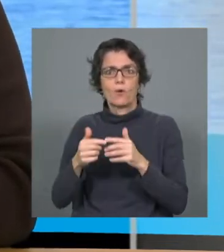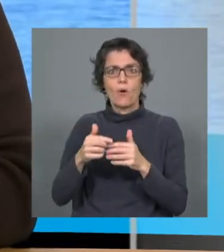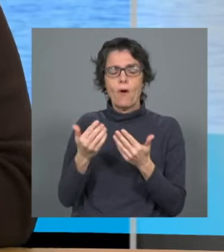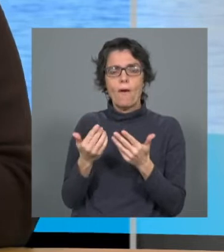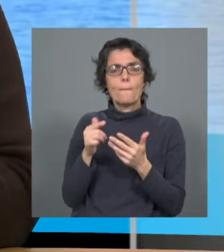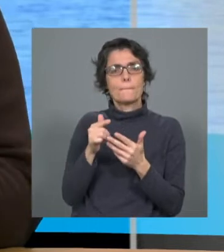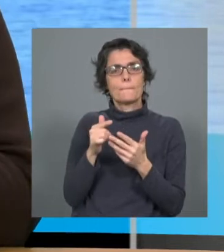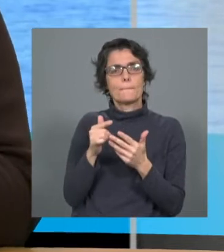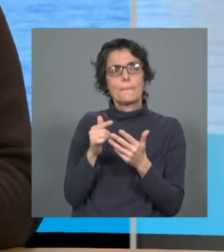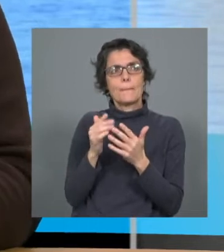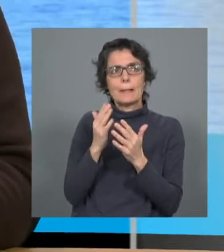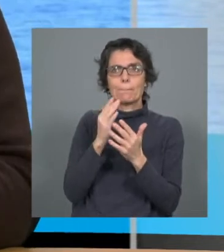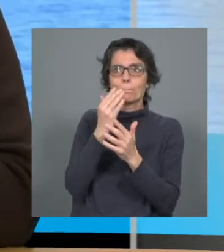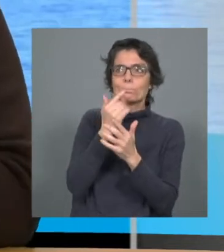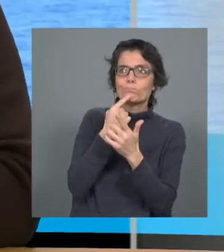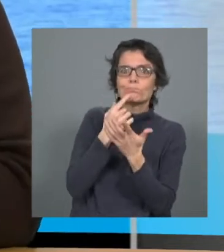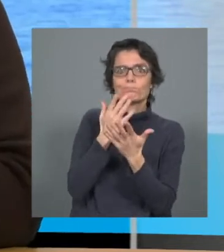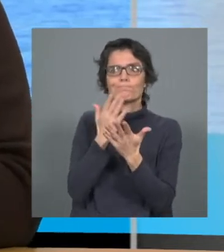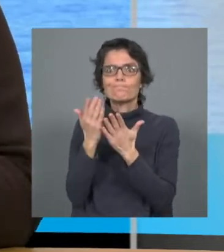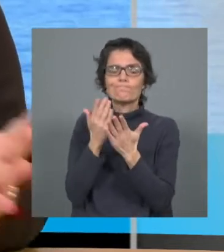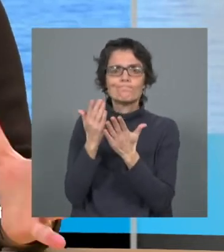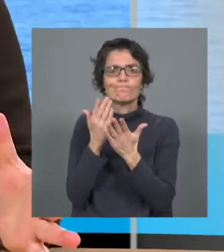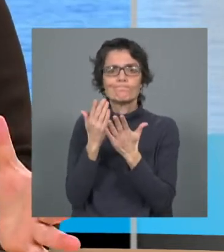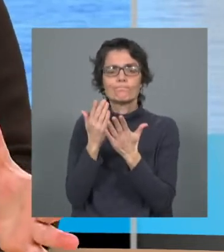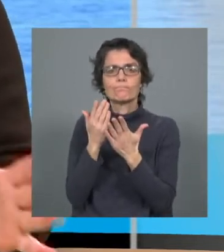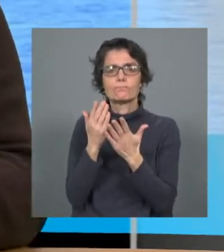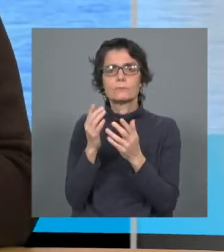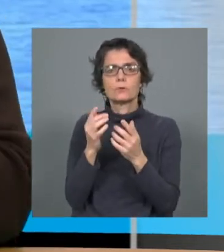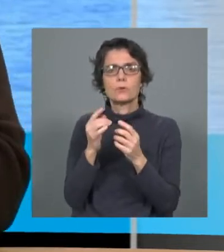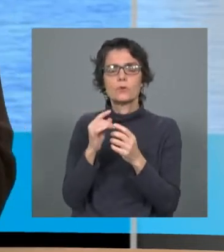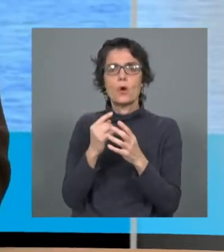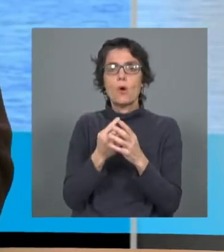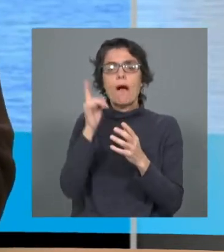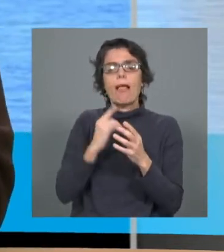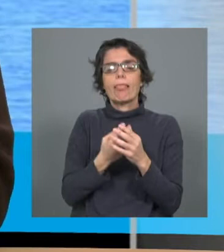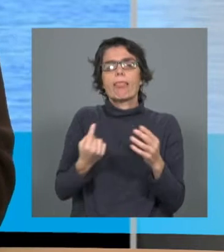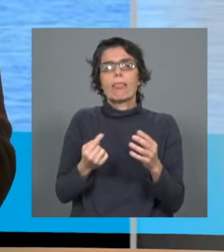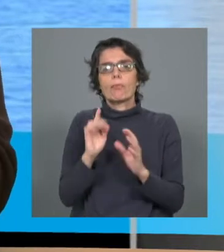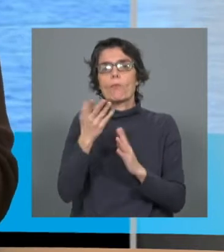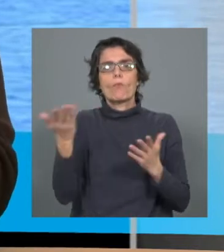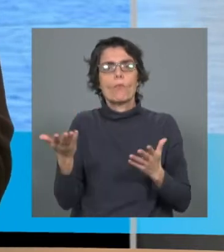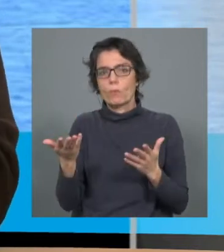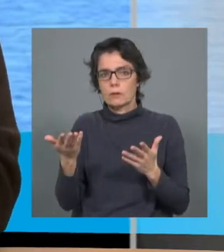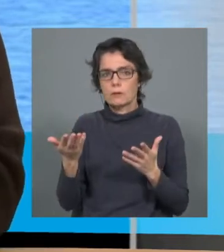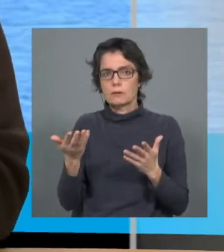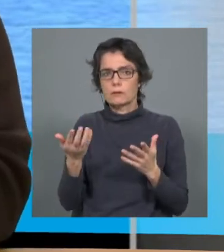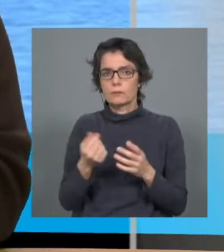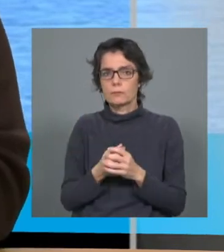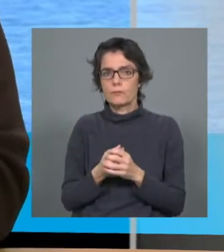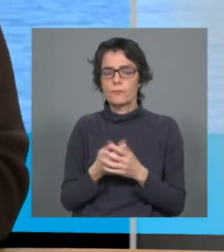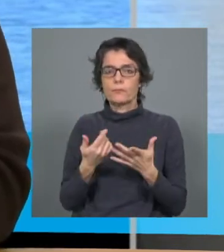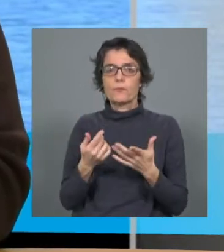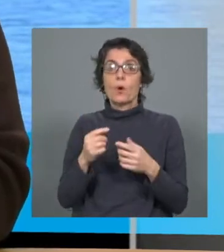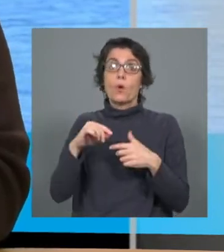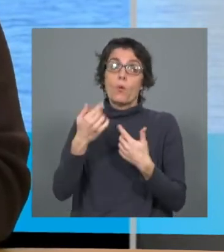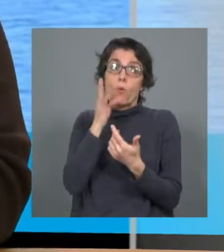que permitissem balizar aqui quando é que podemos desconfinar, quando é que devemos voltar a confinar,